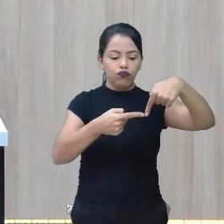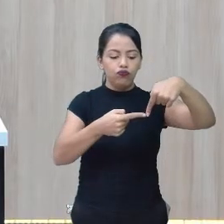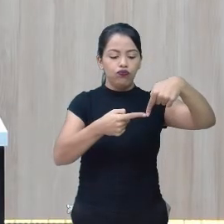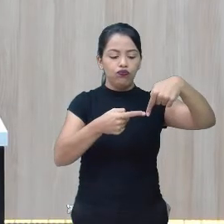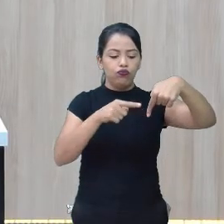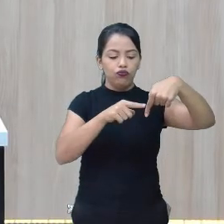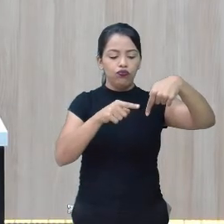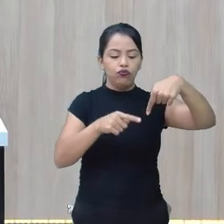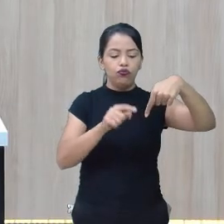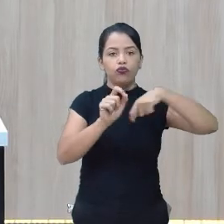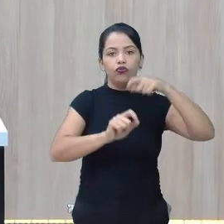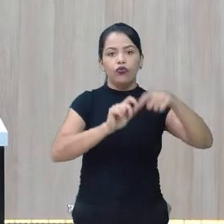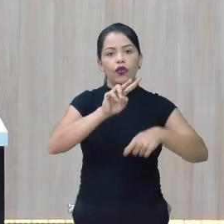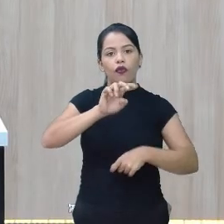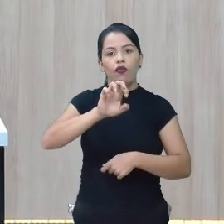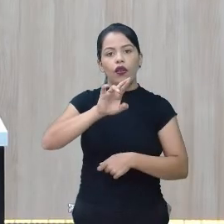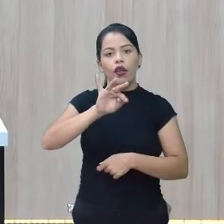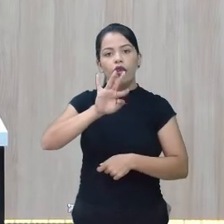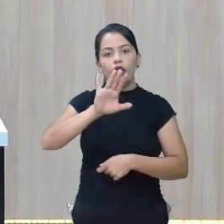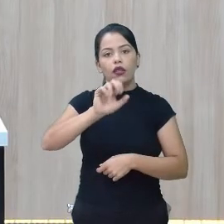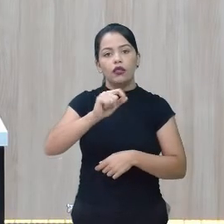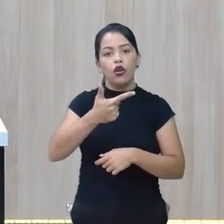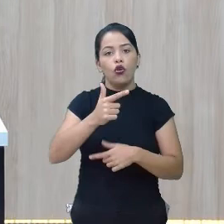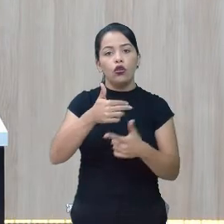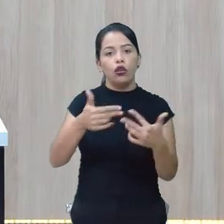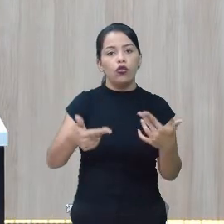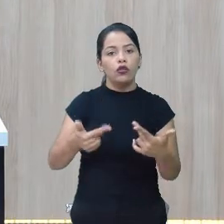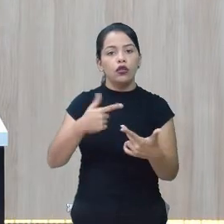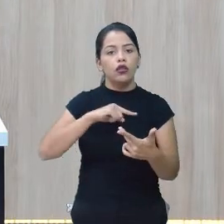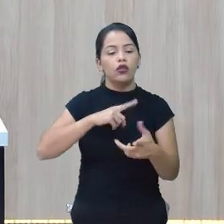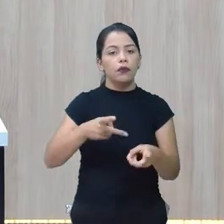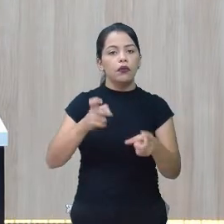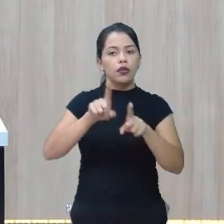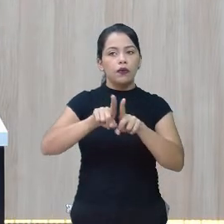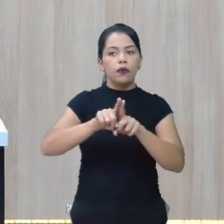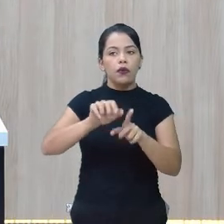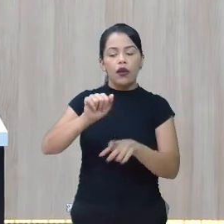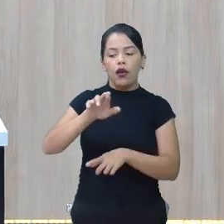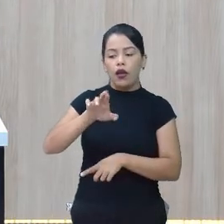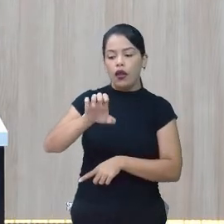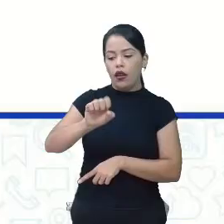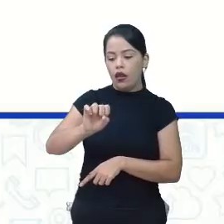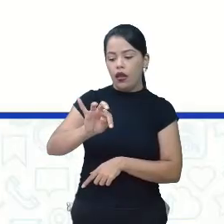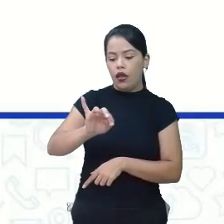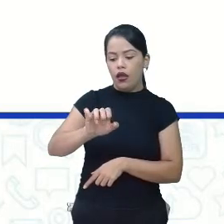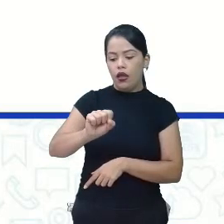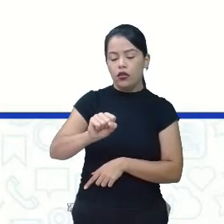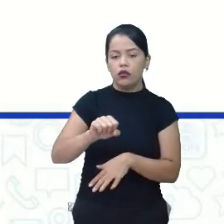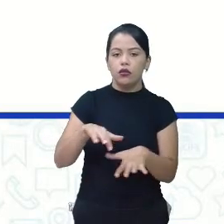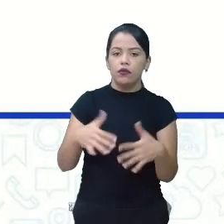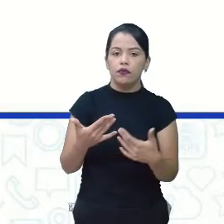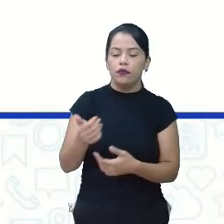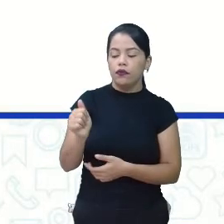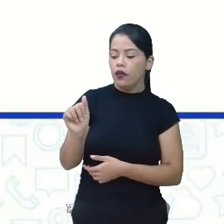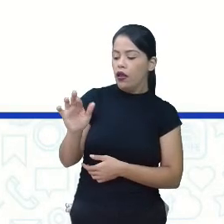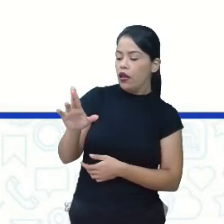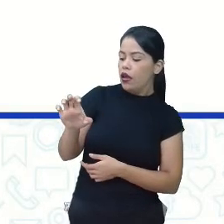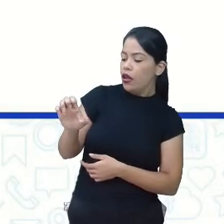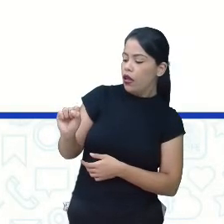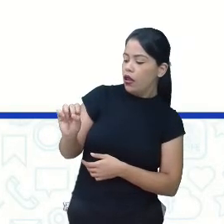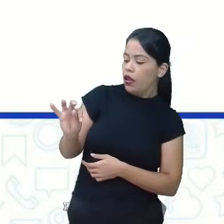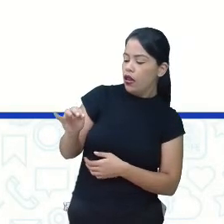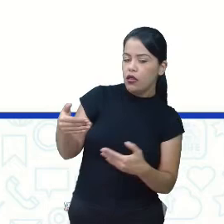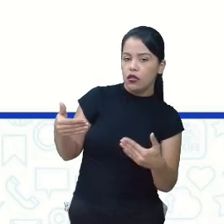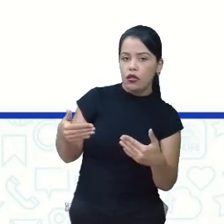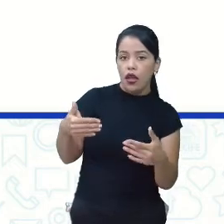Outro elemento que a gente também observar, agora bem atenção, são as arestas. As arestas são o encontro